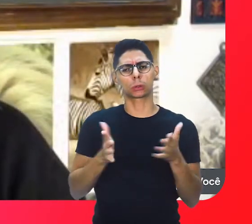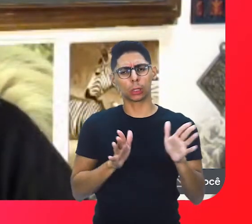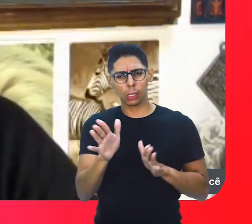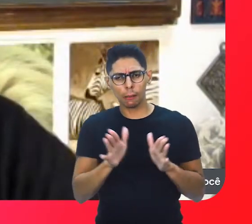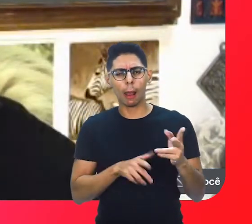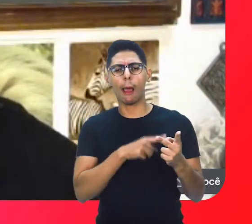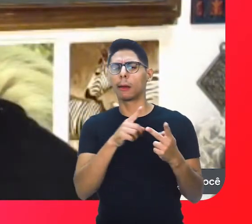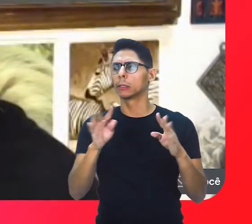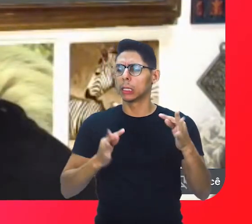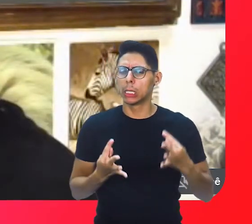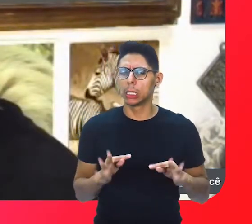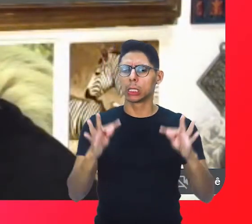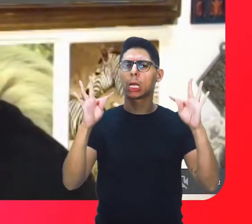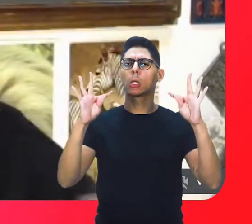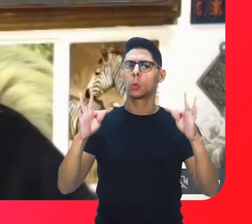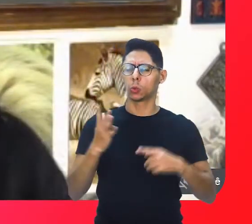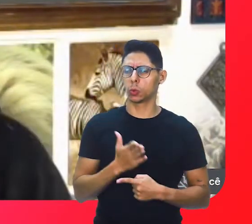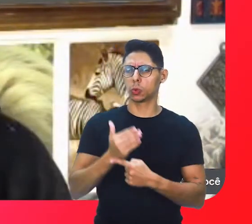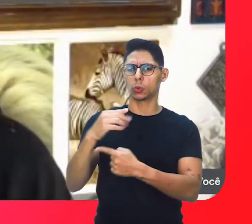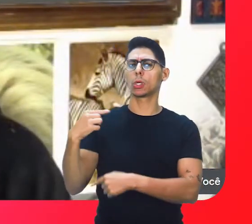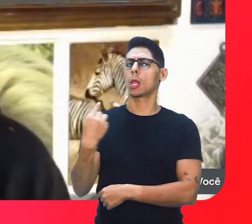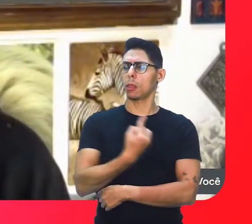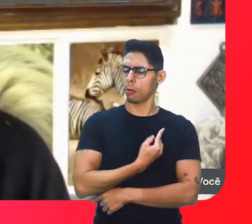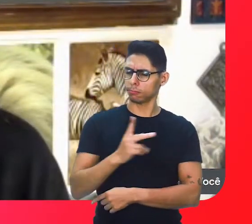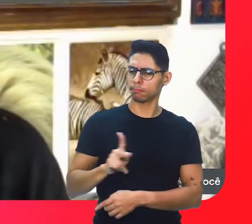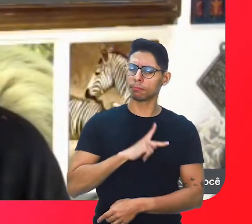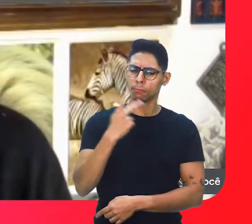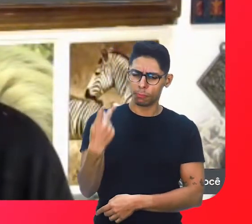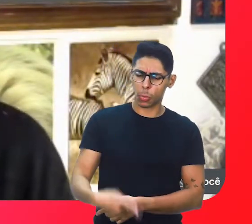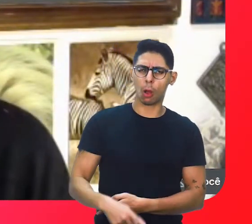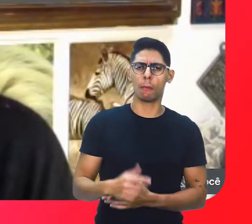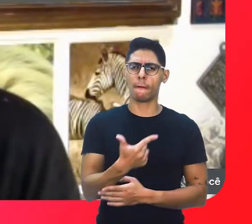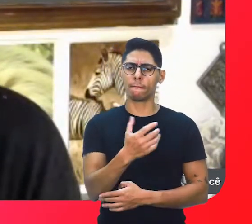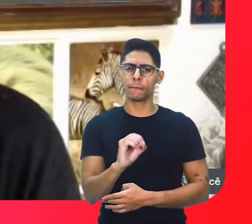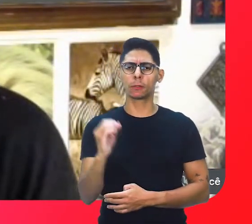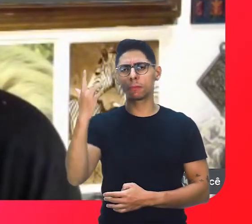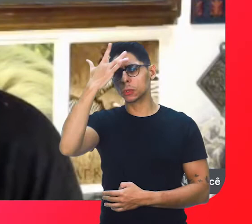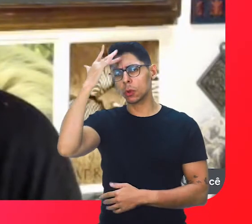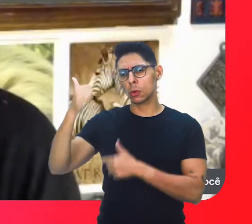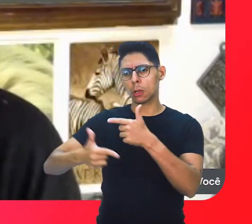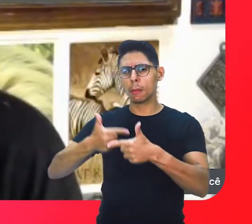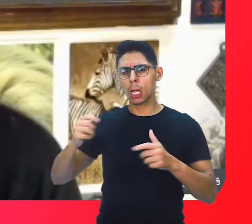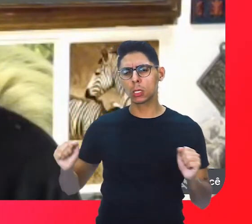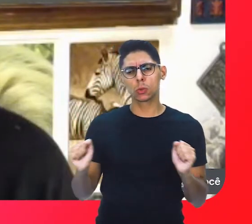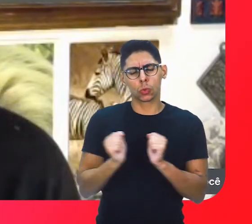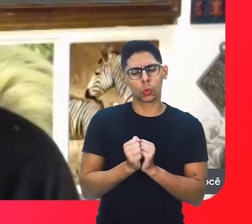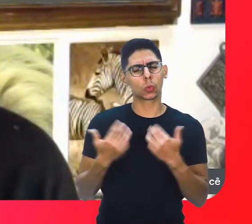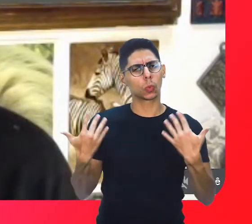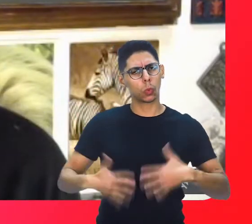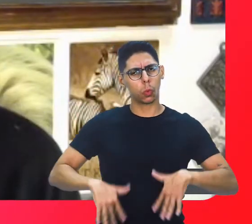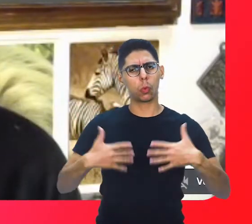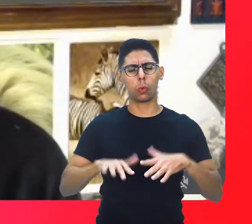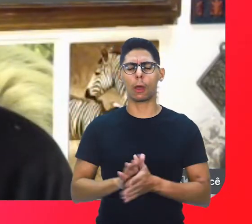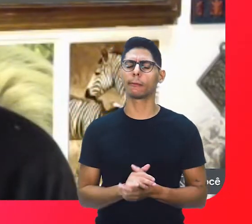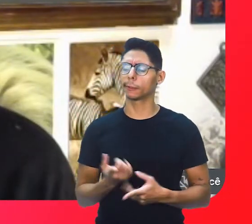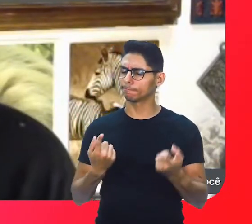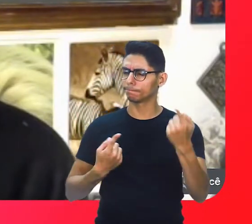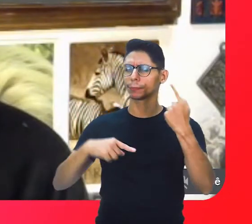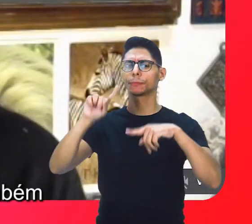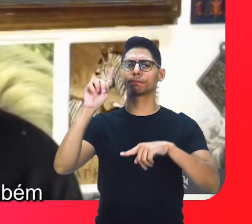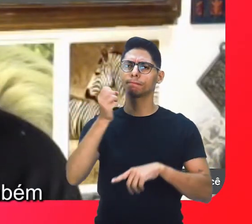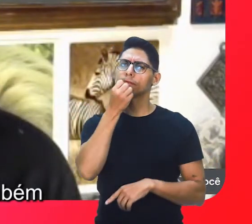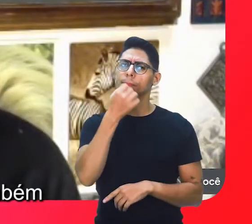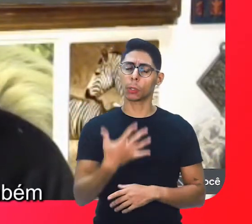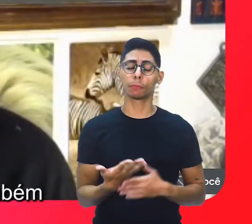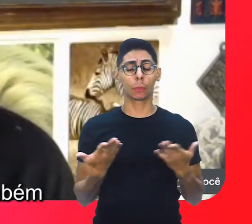nossa, 20, 30 pessoas trabalhando juntas. Foi um espetáculo também, assim. Então, a Escola de Gente é